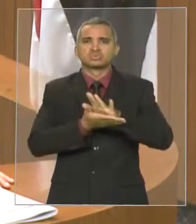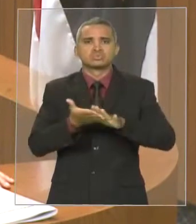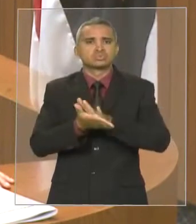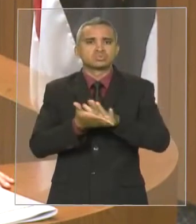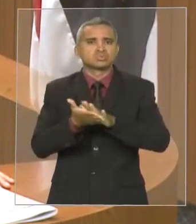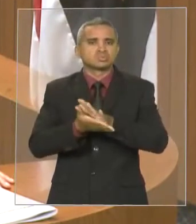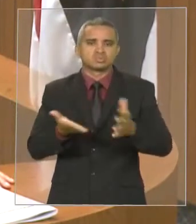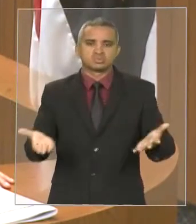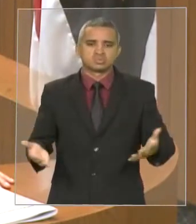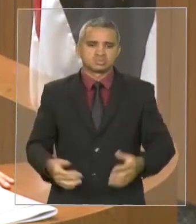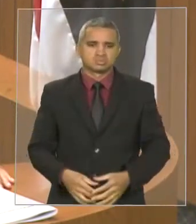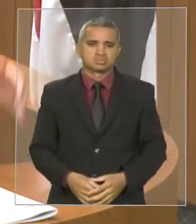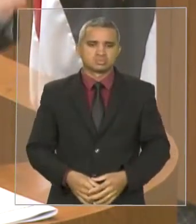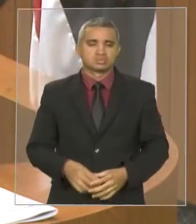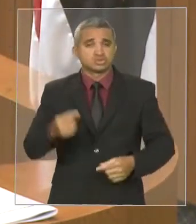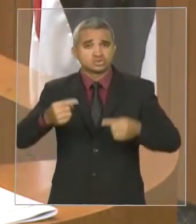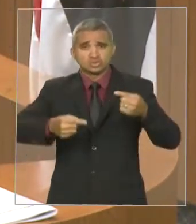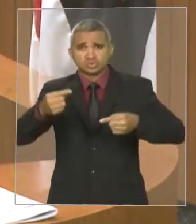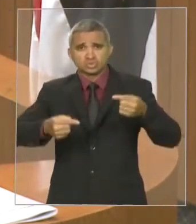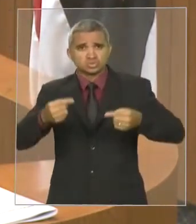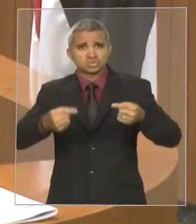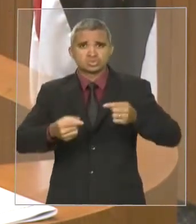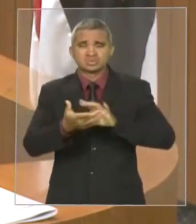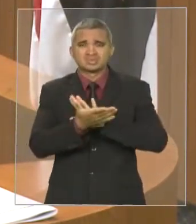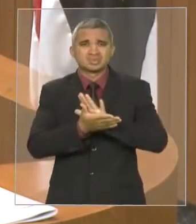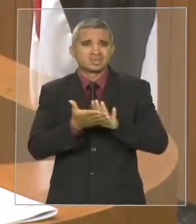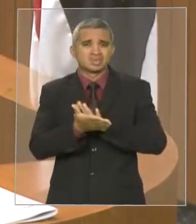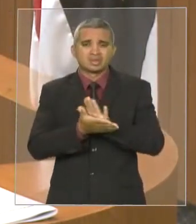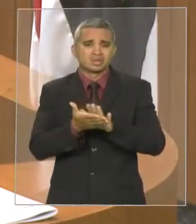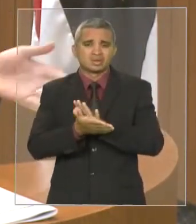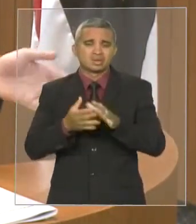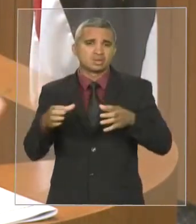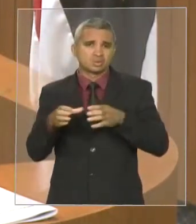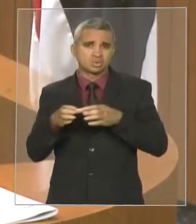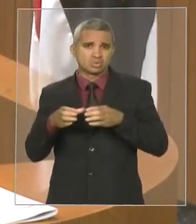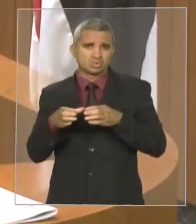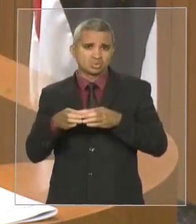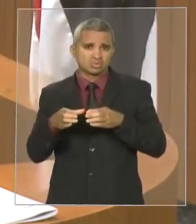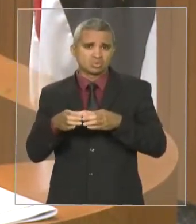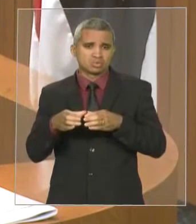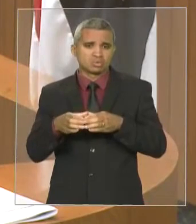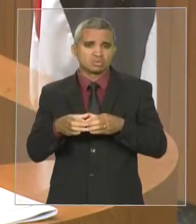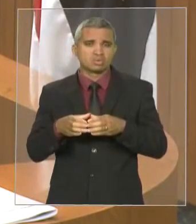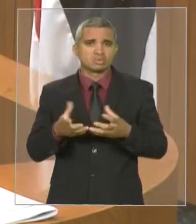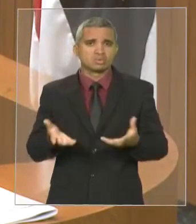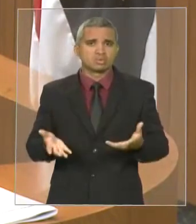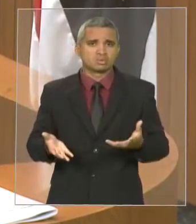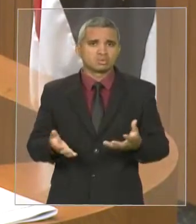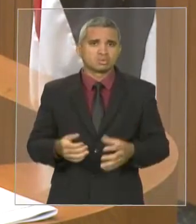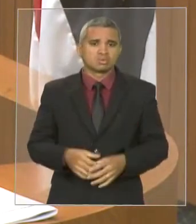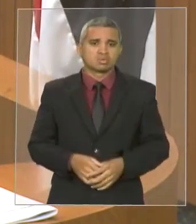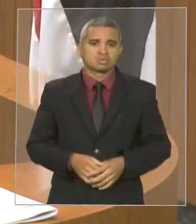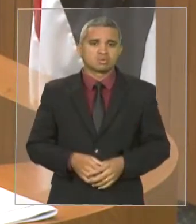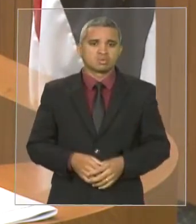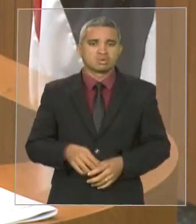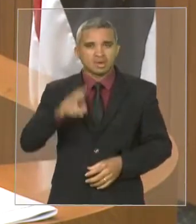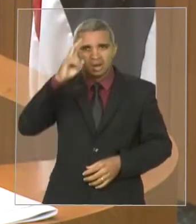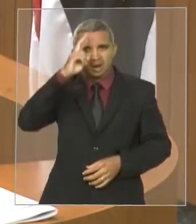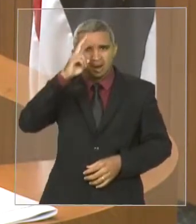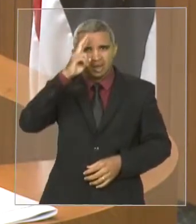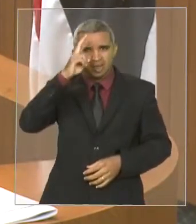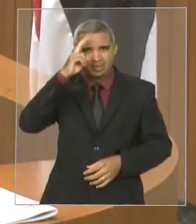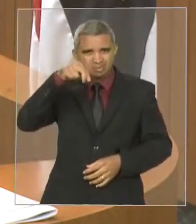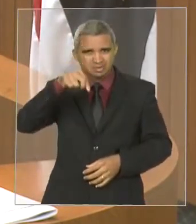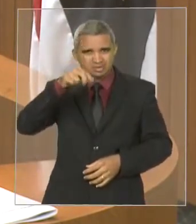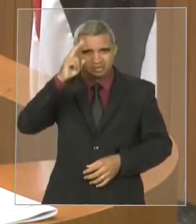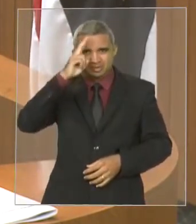sem discussão com a própria categoria ou entidade que faz parte da medida provisória. Quem não lembra aqui,